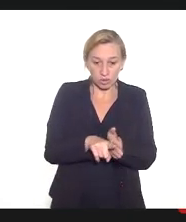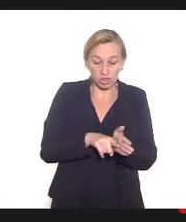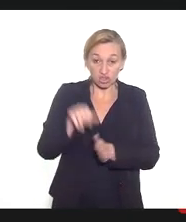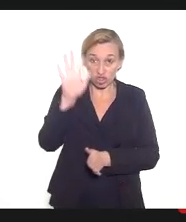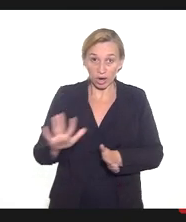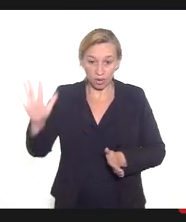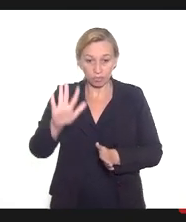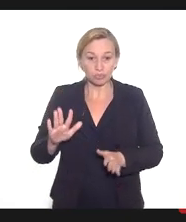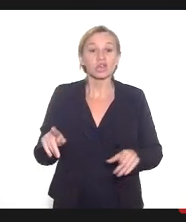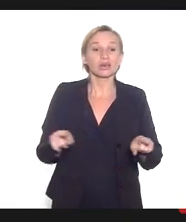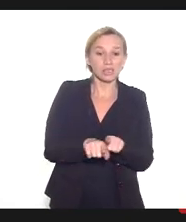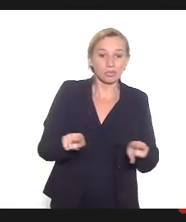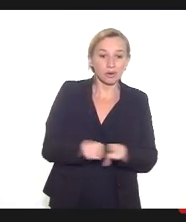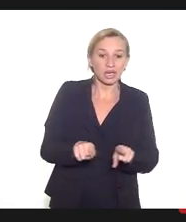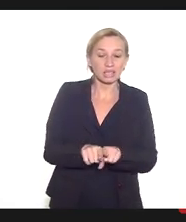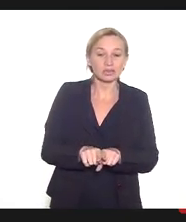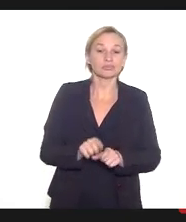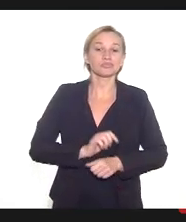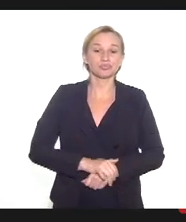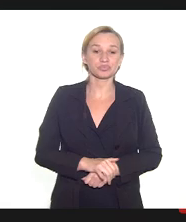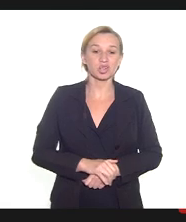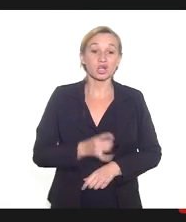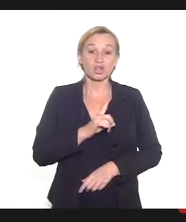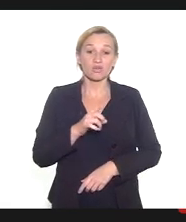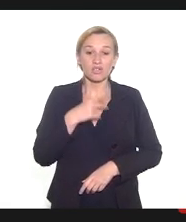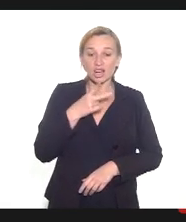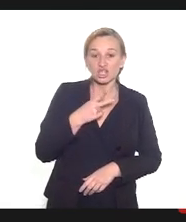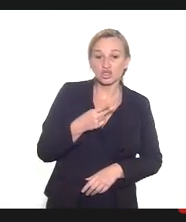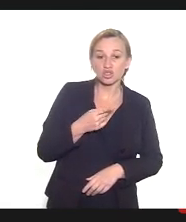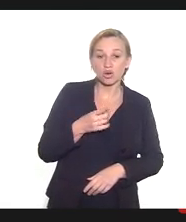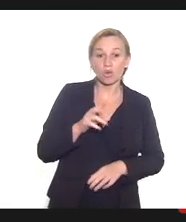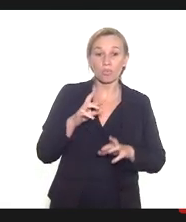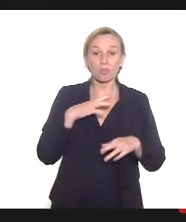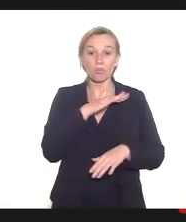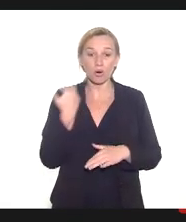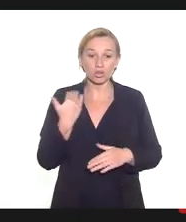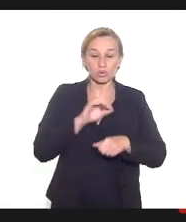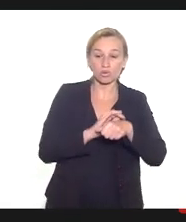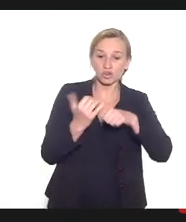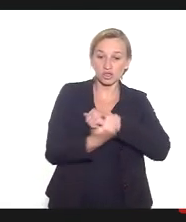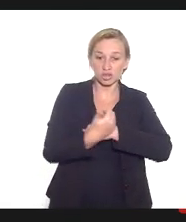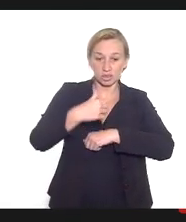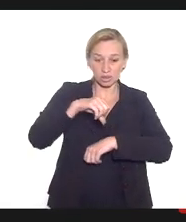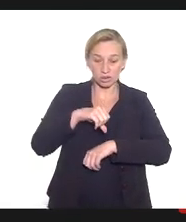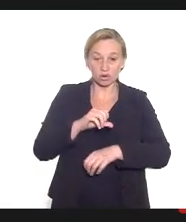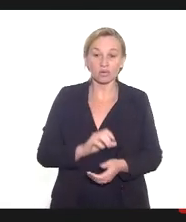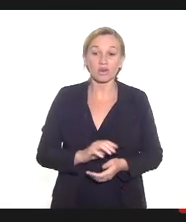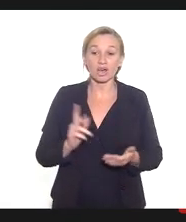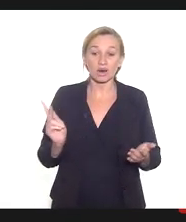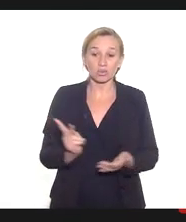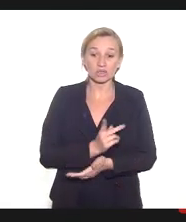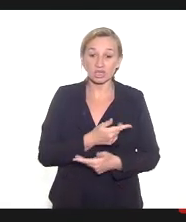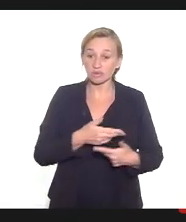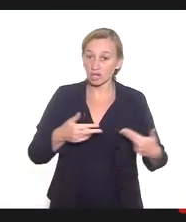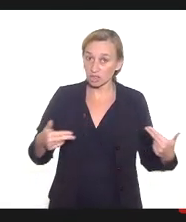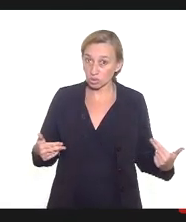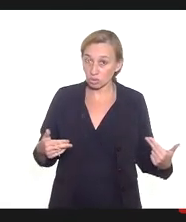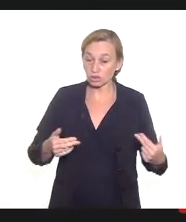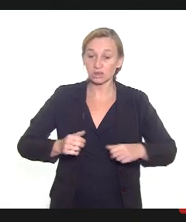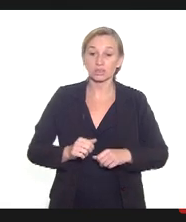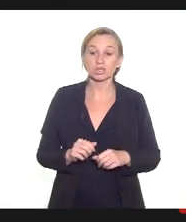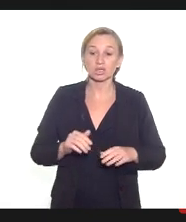geral E além disso não é não se trata só de morte a cop-19 ainda leva repercussões para